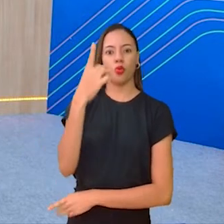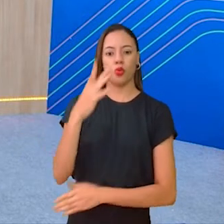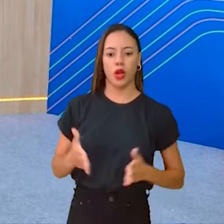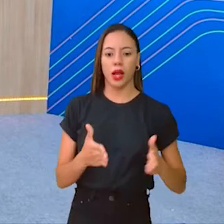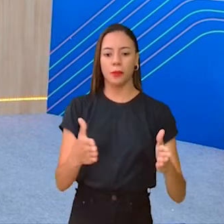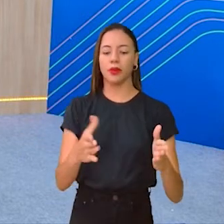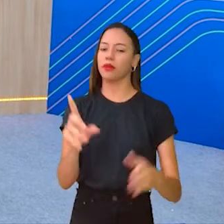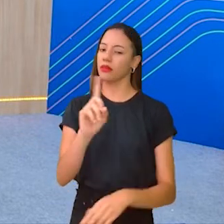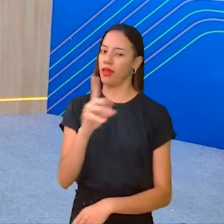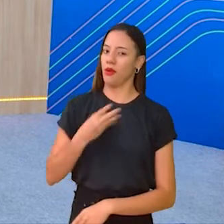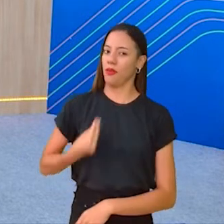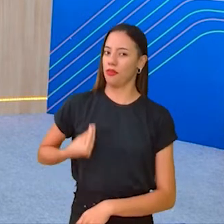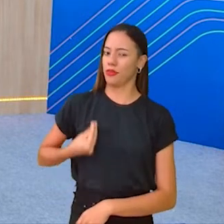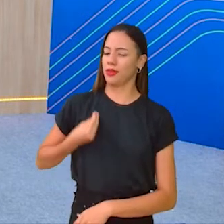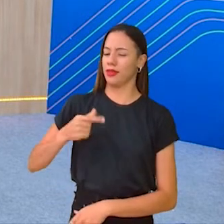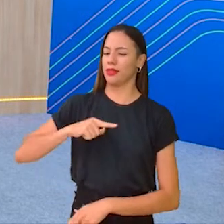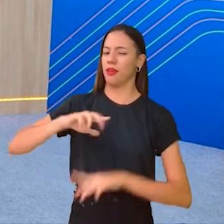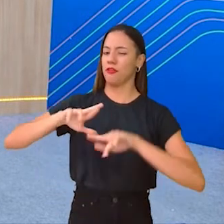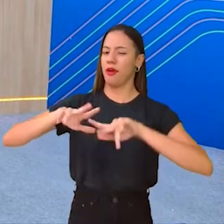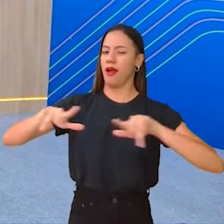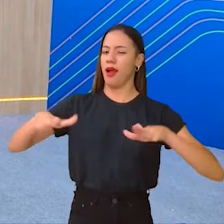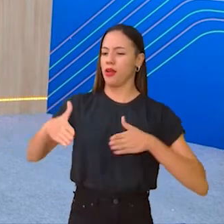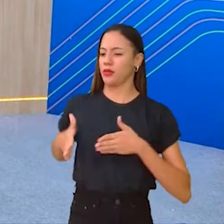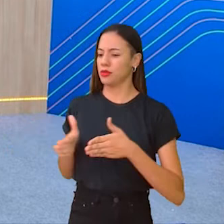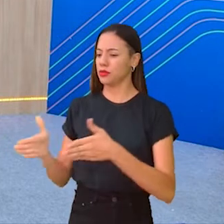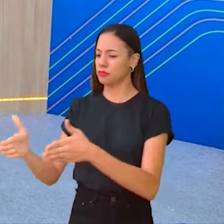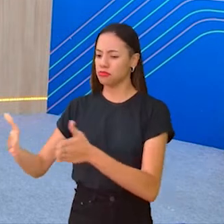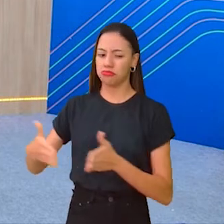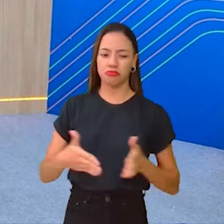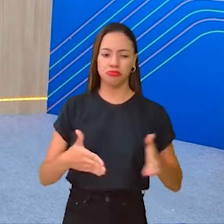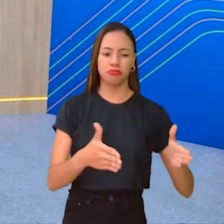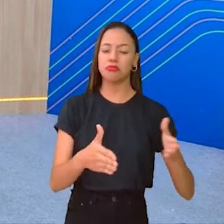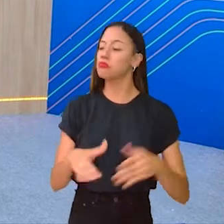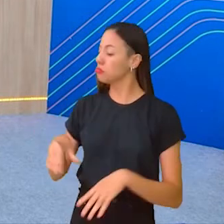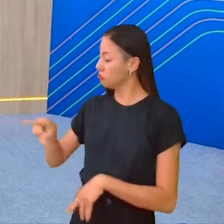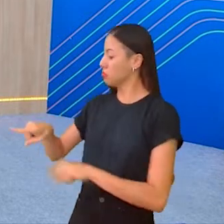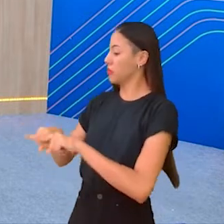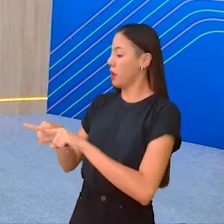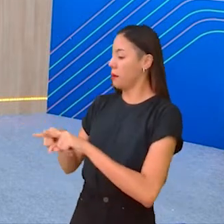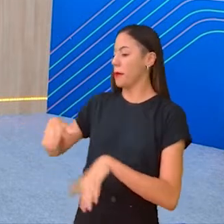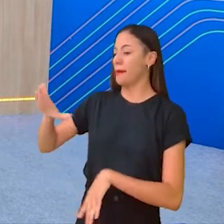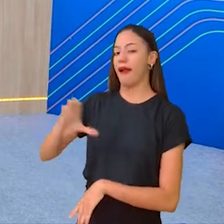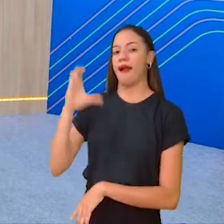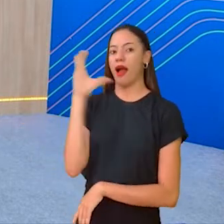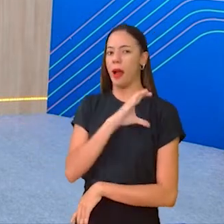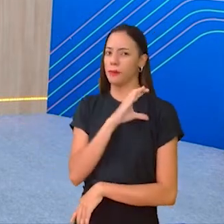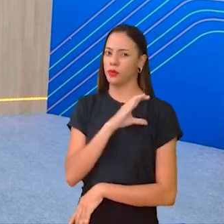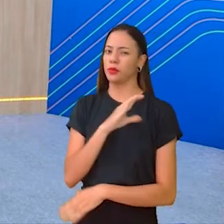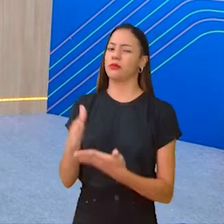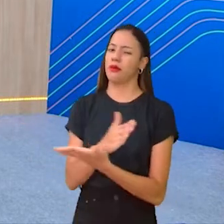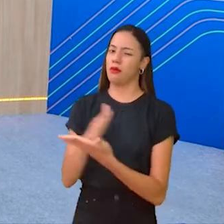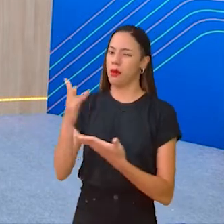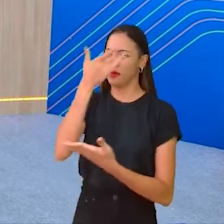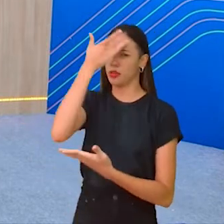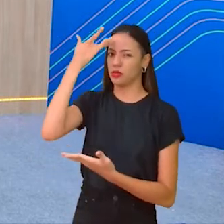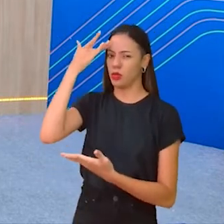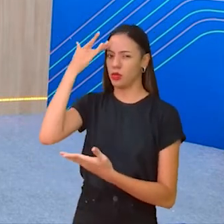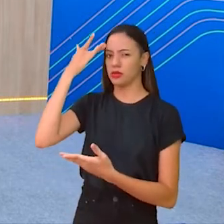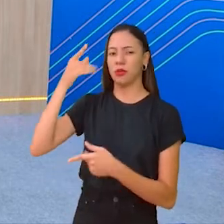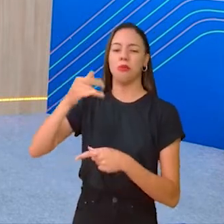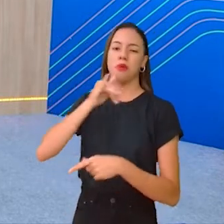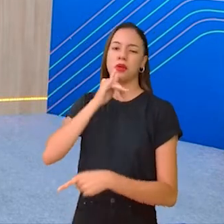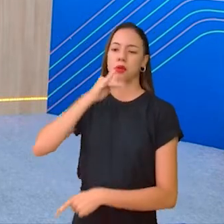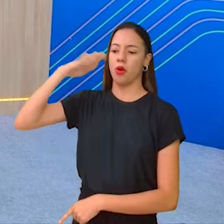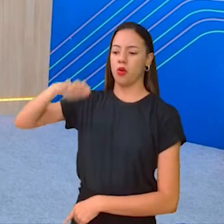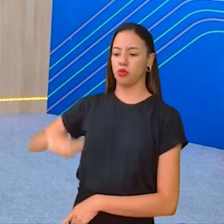assim, gente. Ó, vamos falar Às mais. vezes é até mais rápido para algumas pessoas, né? Desde pequenininho já tem aquela coisa ali que tá nítido. Sim.